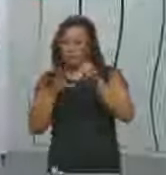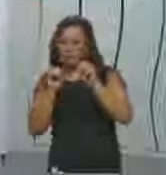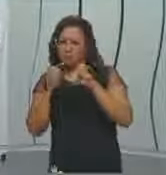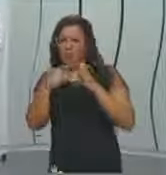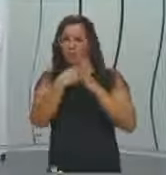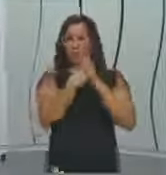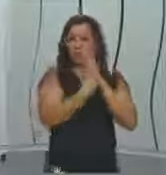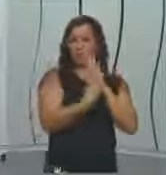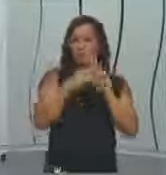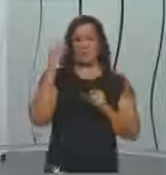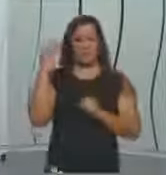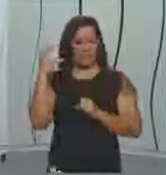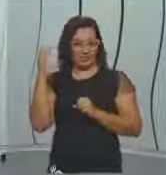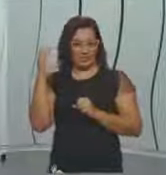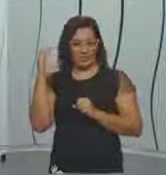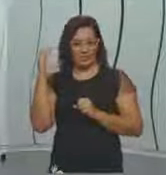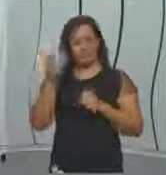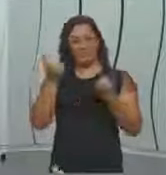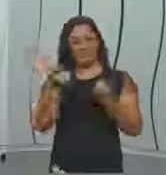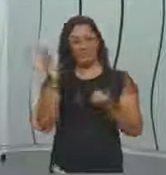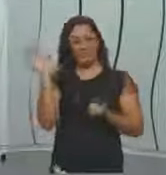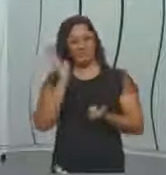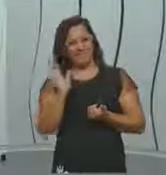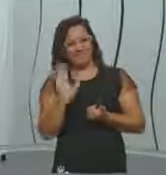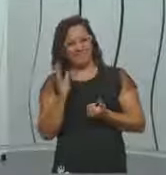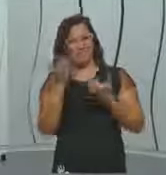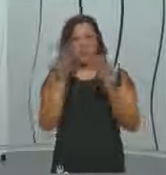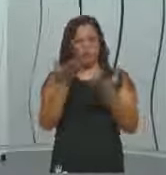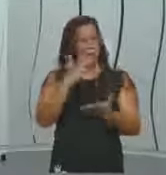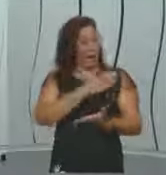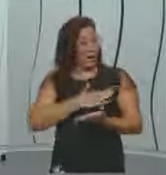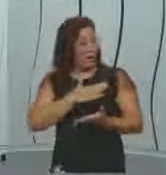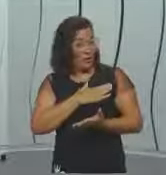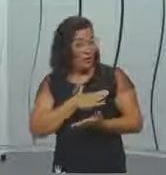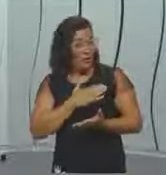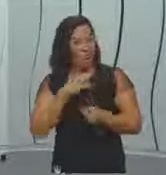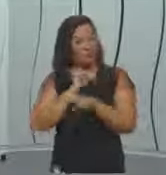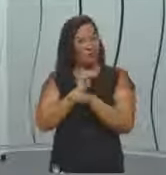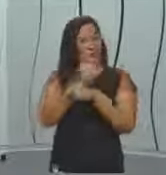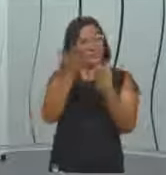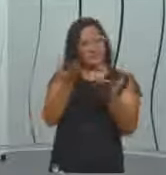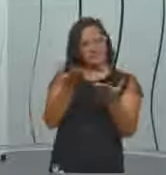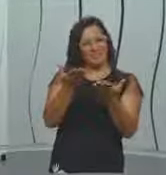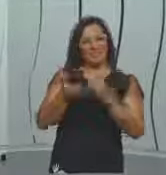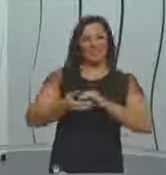4 aulas de ciências. Até a próxima aula, espero que você tenha gostado e te aguardo.